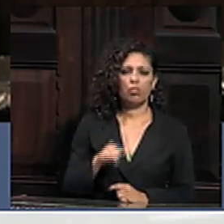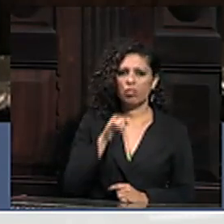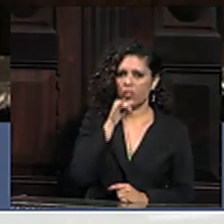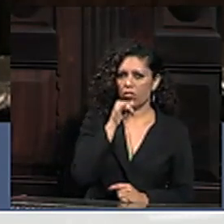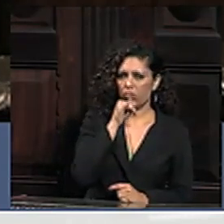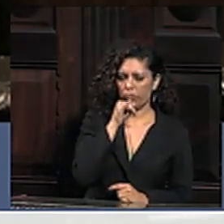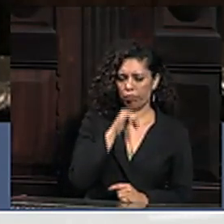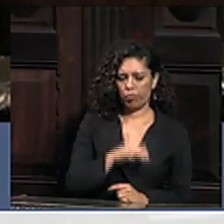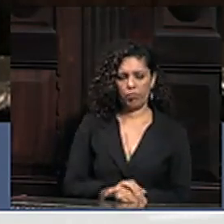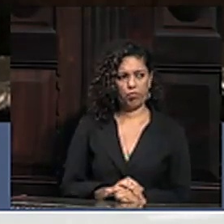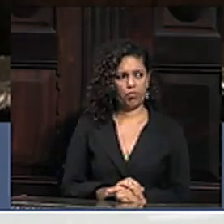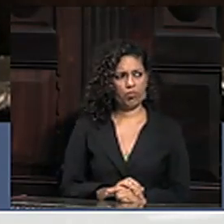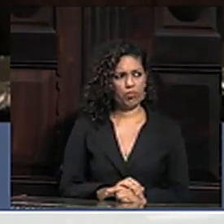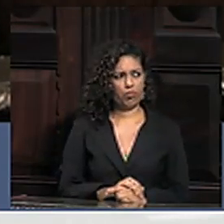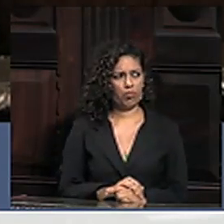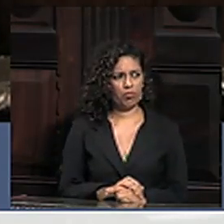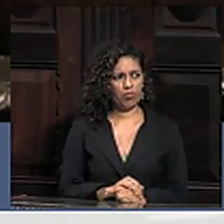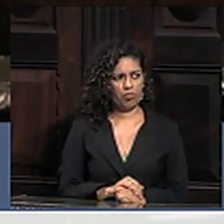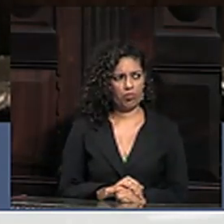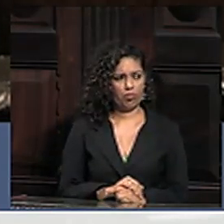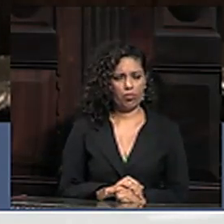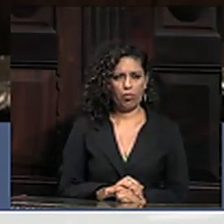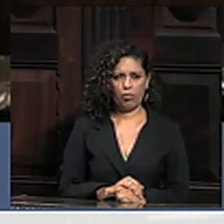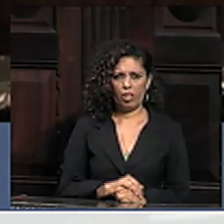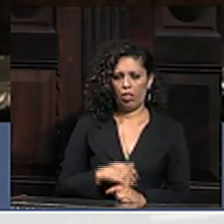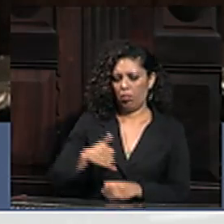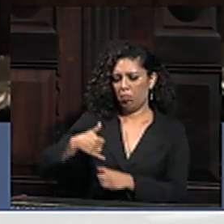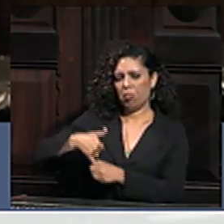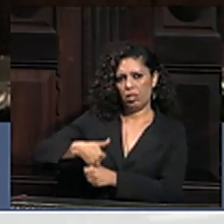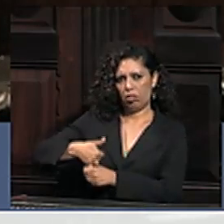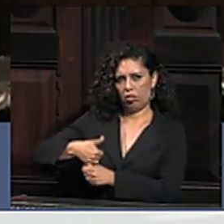exemplo, a extração do barril do petróleo